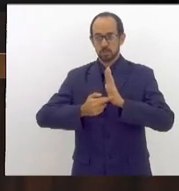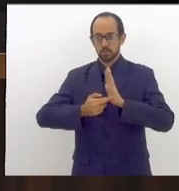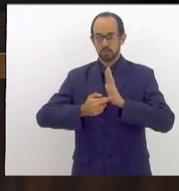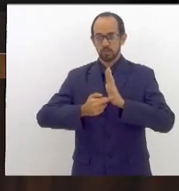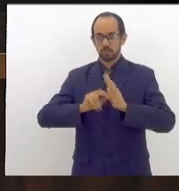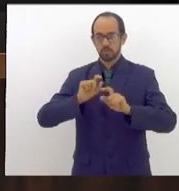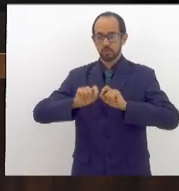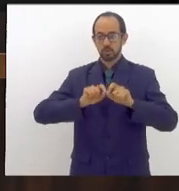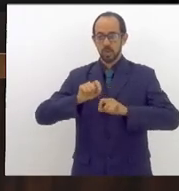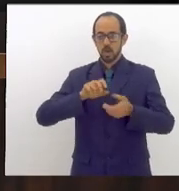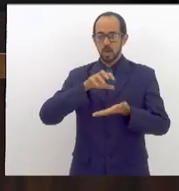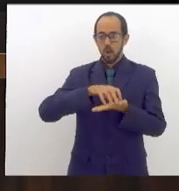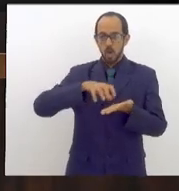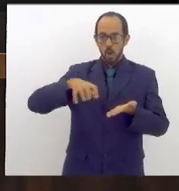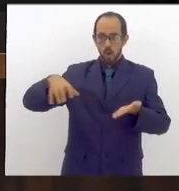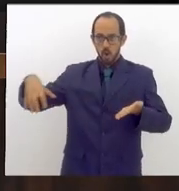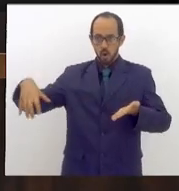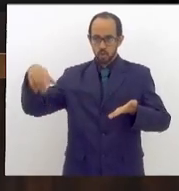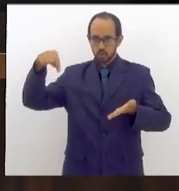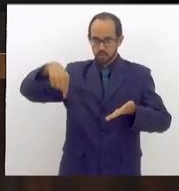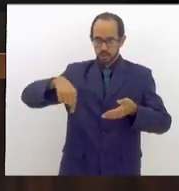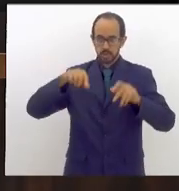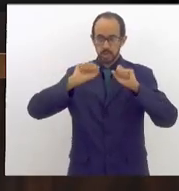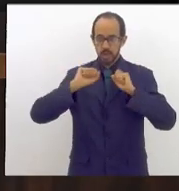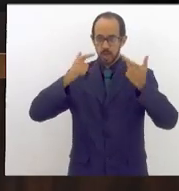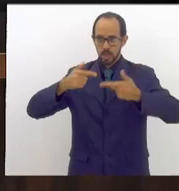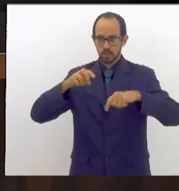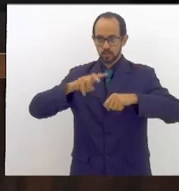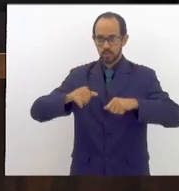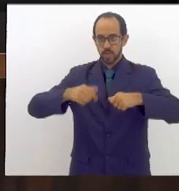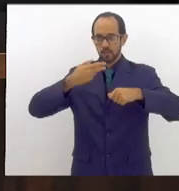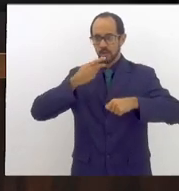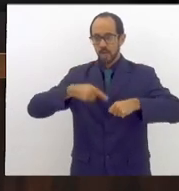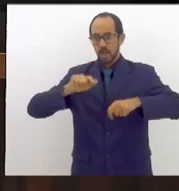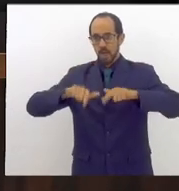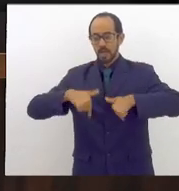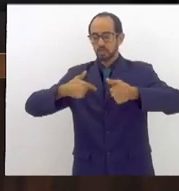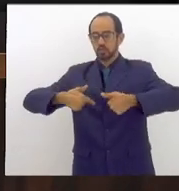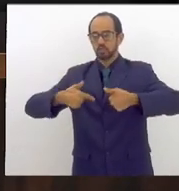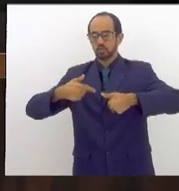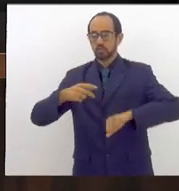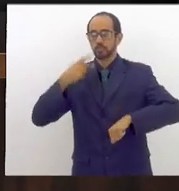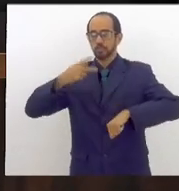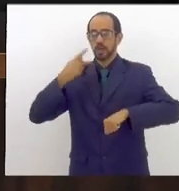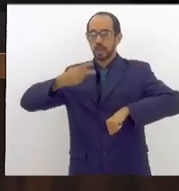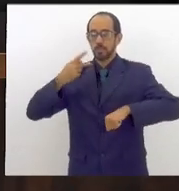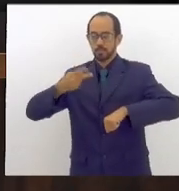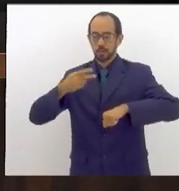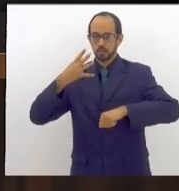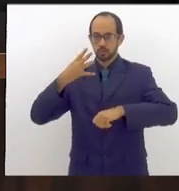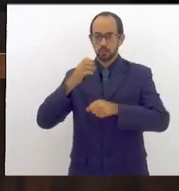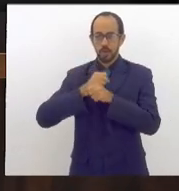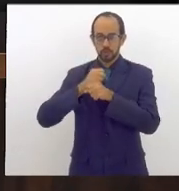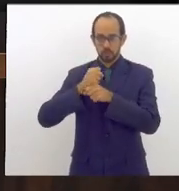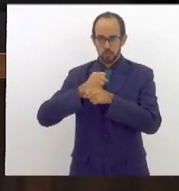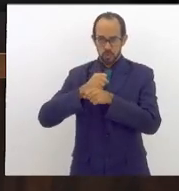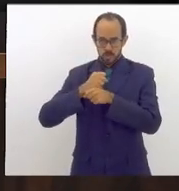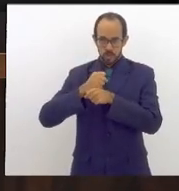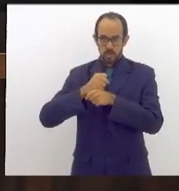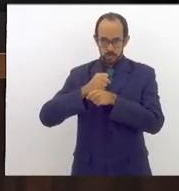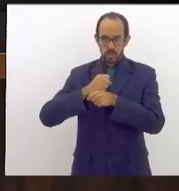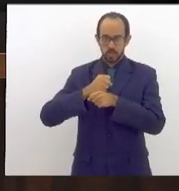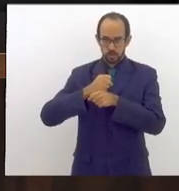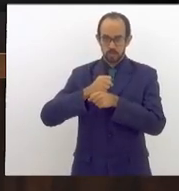órgãos de departamento desta casa vou enumerar aqui algumas das ações do Parlamento ao longo dos últimos quatro anos desta décima segunda